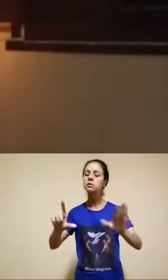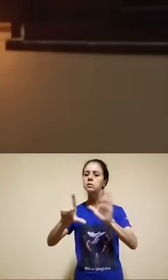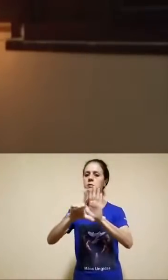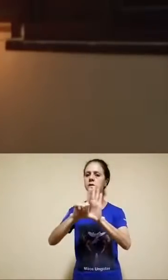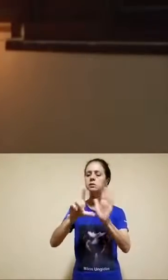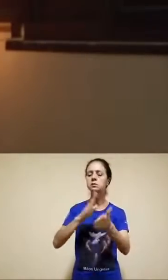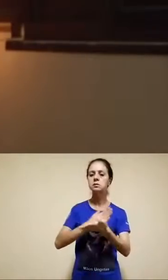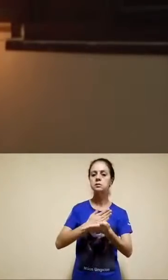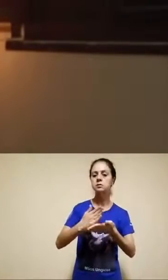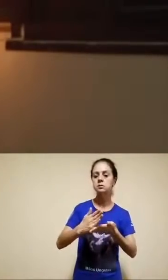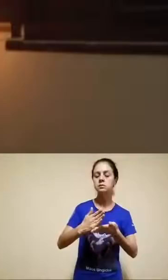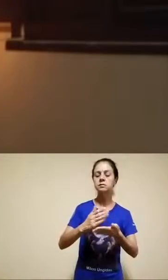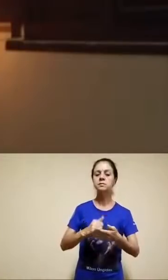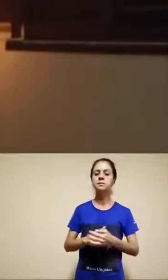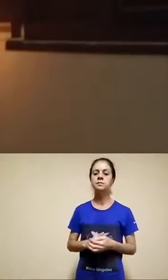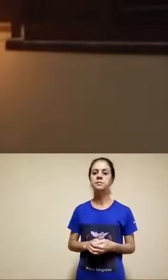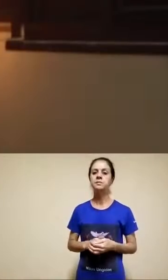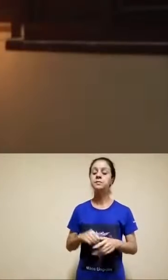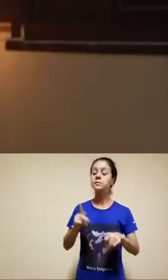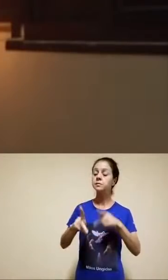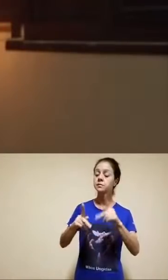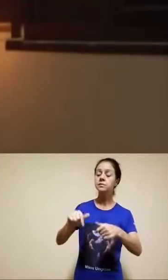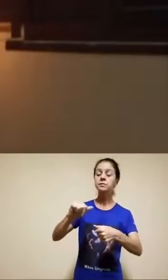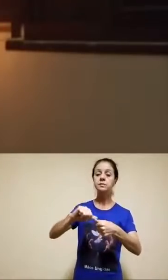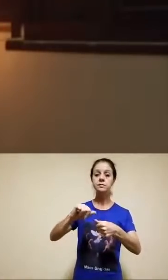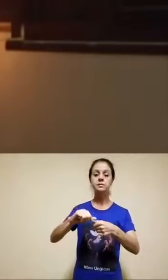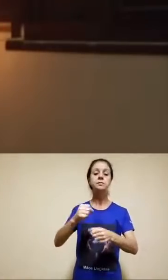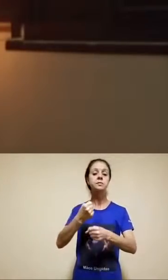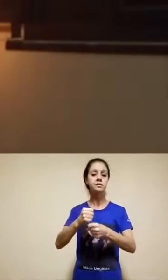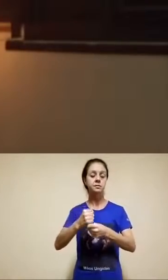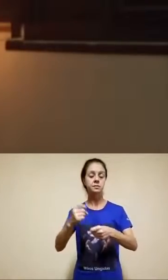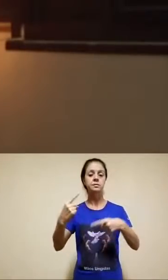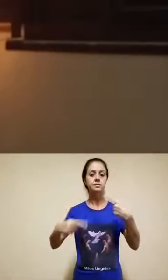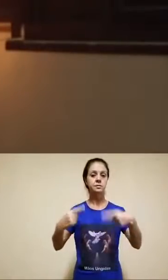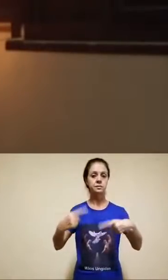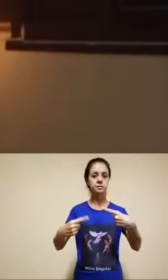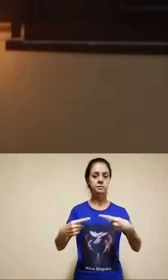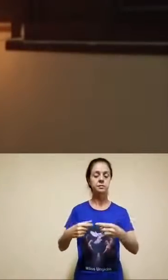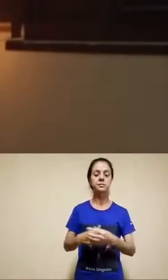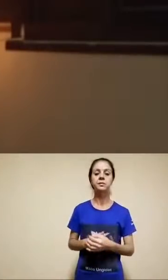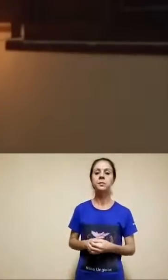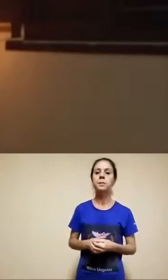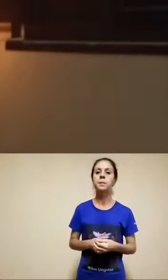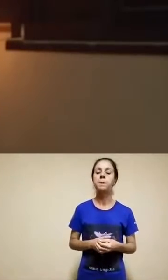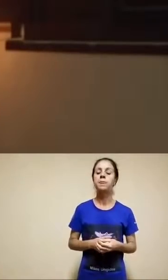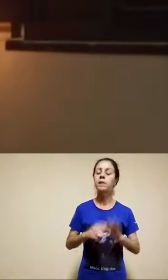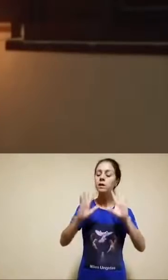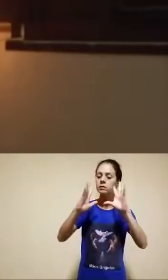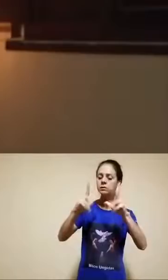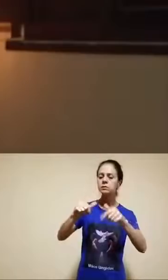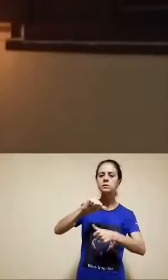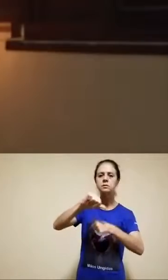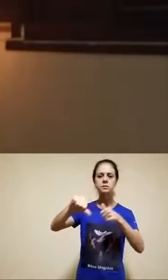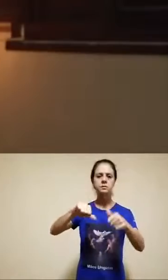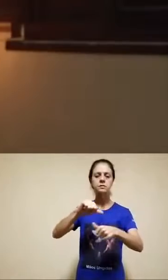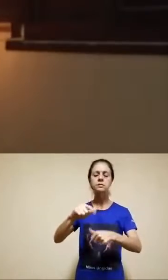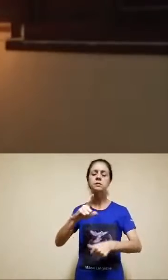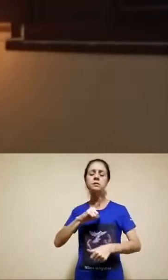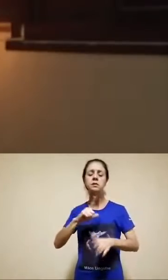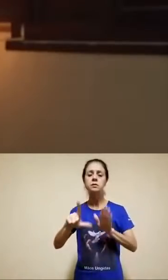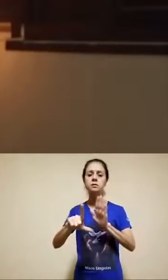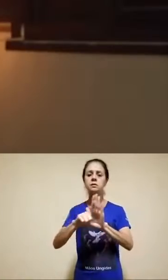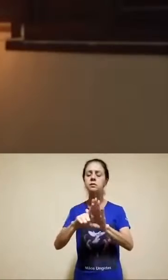pelo projeto de lei de iniciativa popular, fazendo a reforma política, nós teremos, por consequência, leis